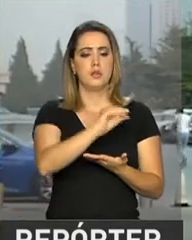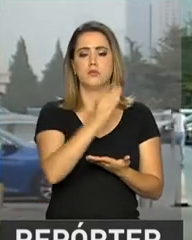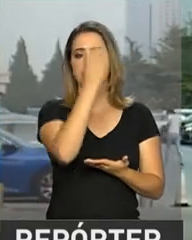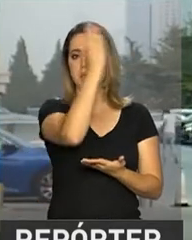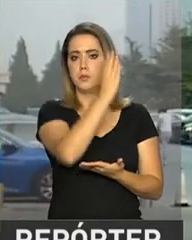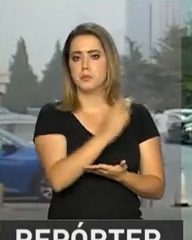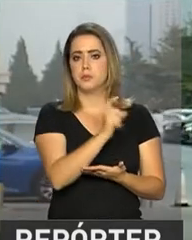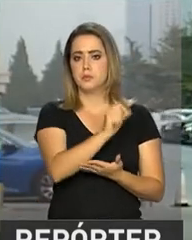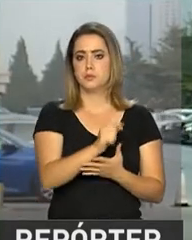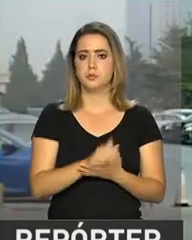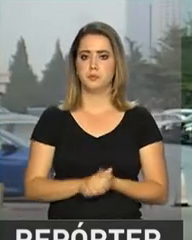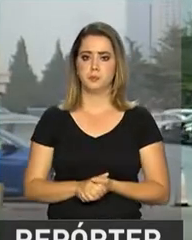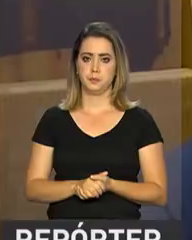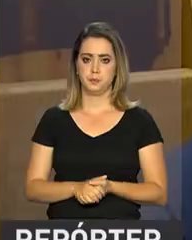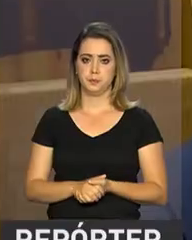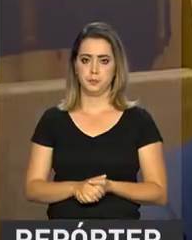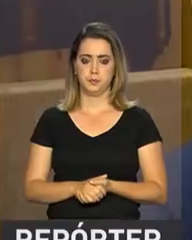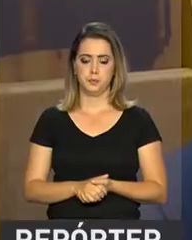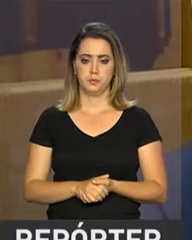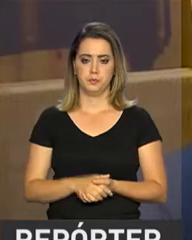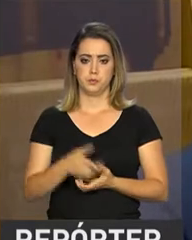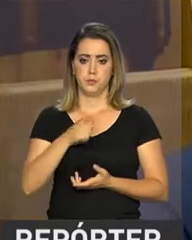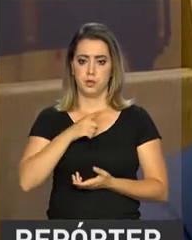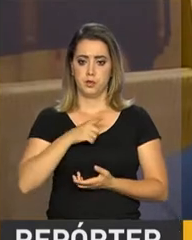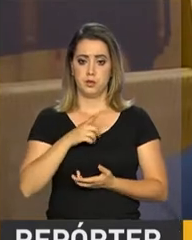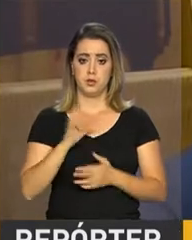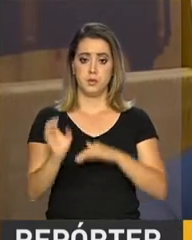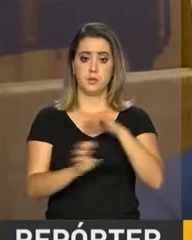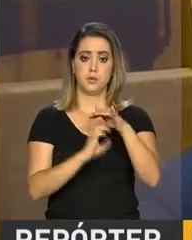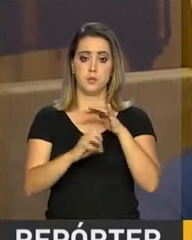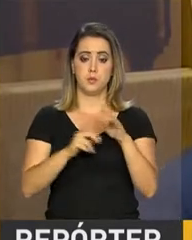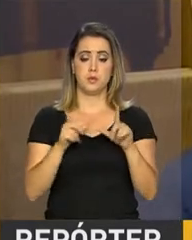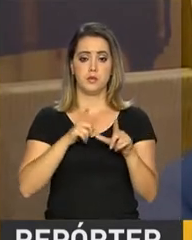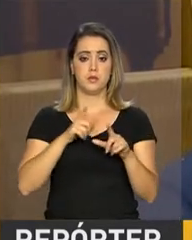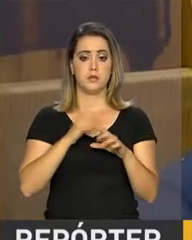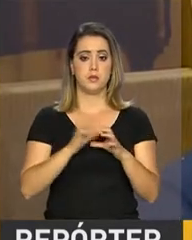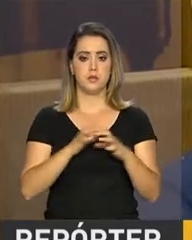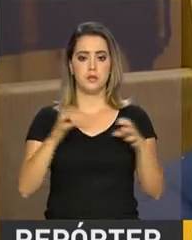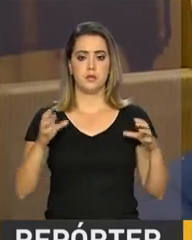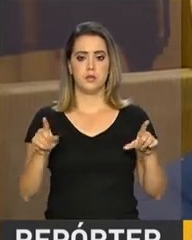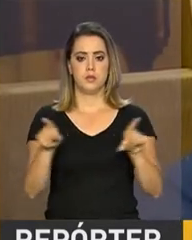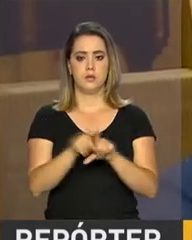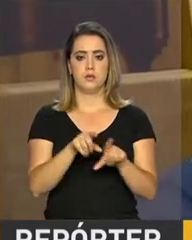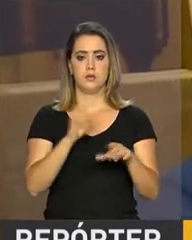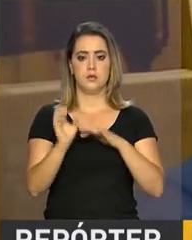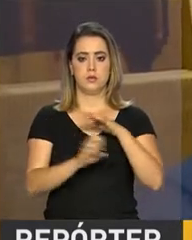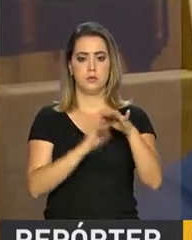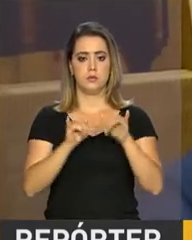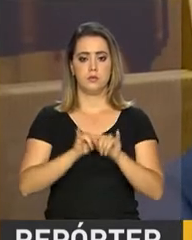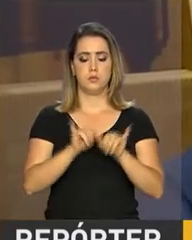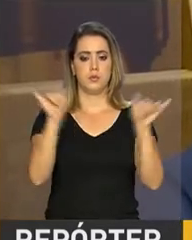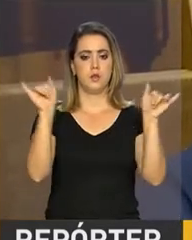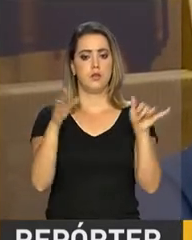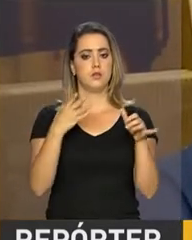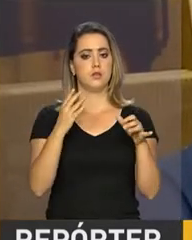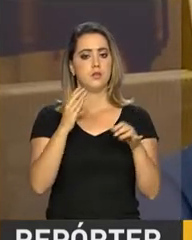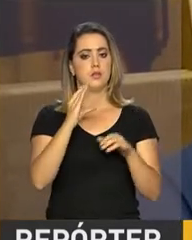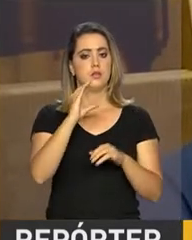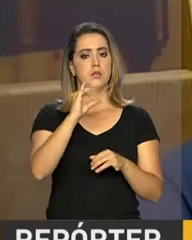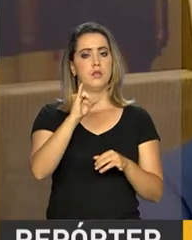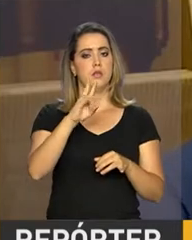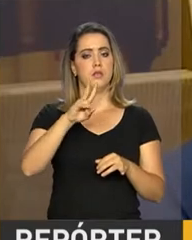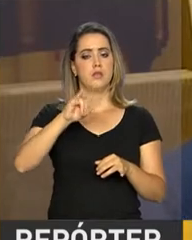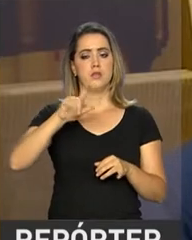novos investimentos estrangeiros. Temos uma grande empresa, por exemplo, que tem participação em uma empresa de aviação civil do